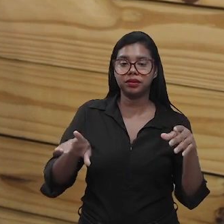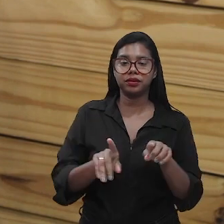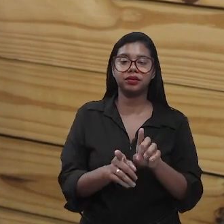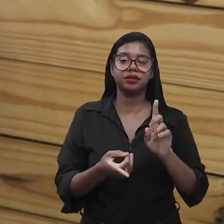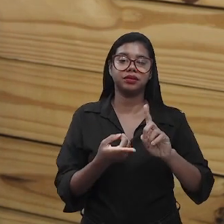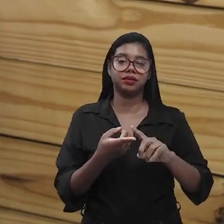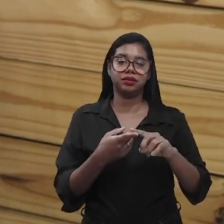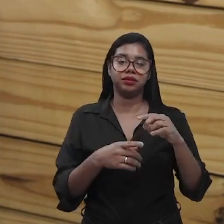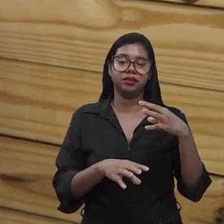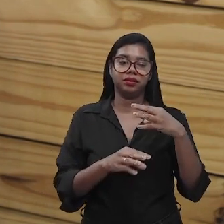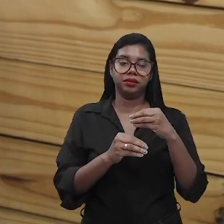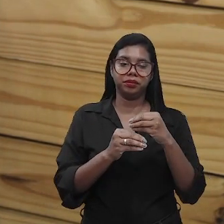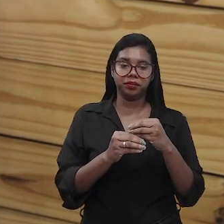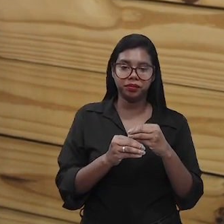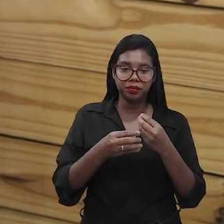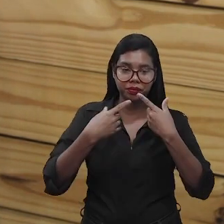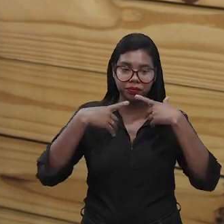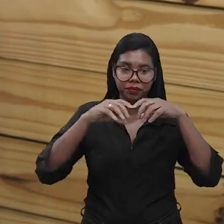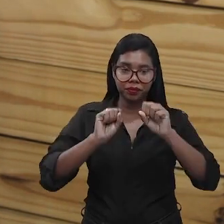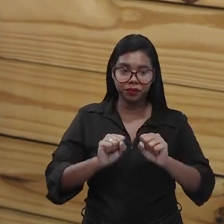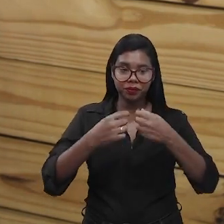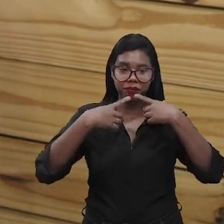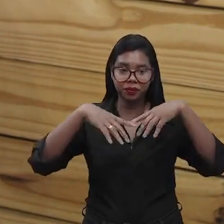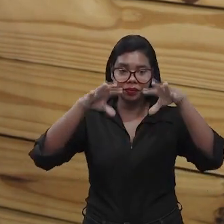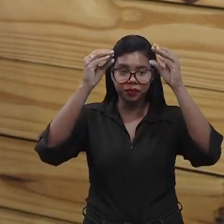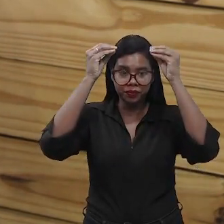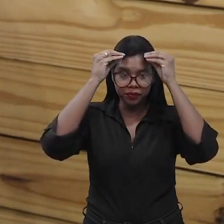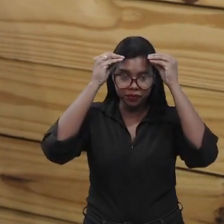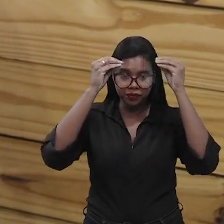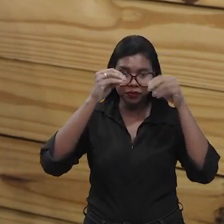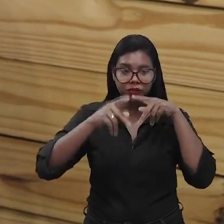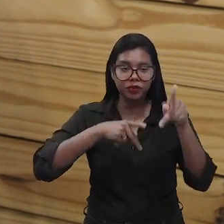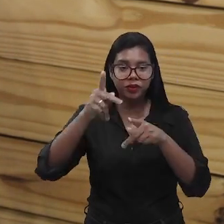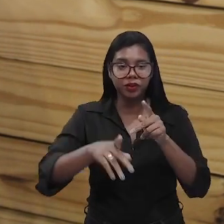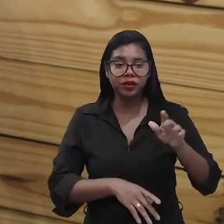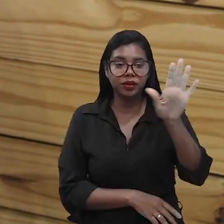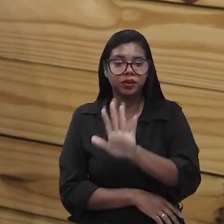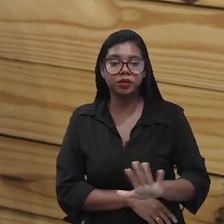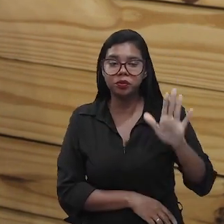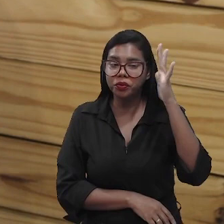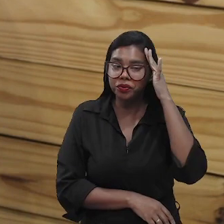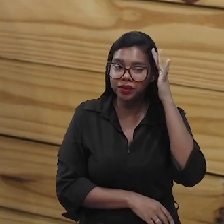uma linguagem específica, que é a linguagem da comunicação para a venda do seu produto.